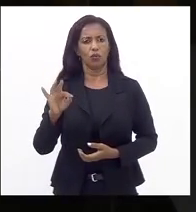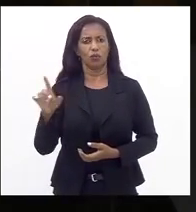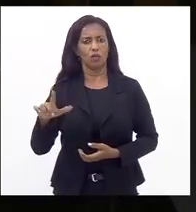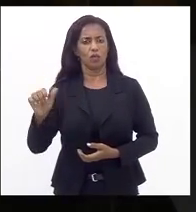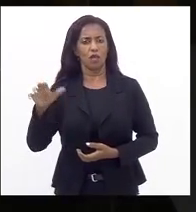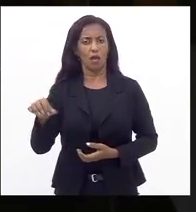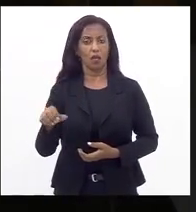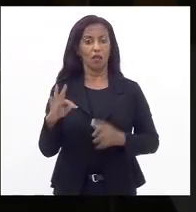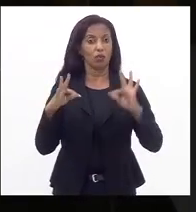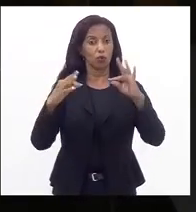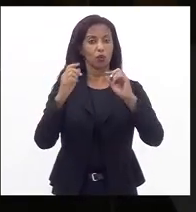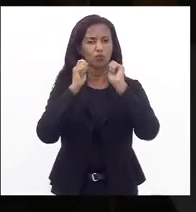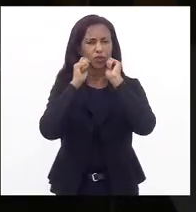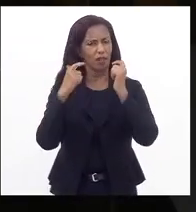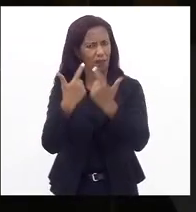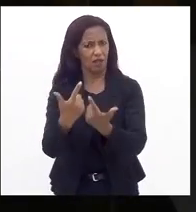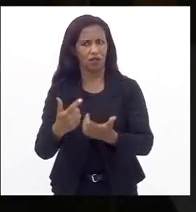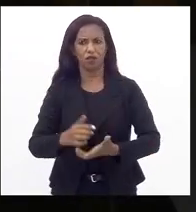e